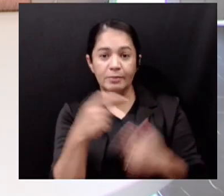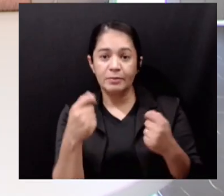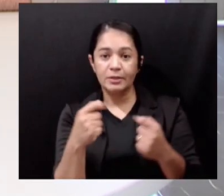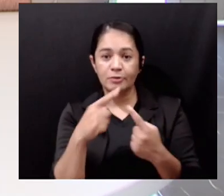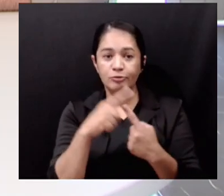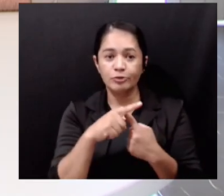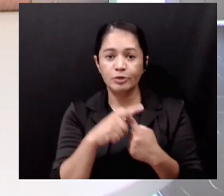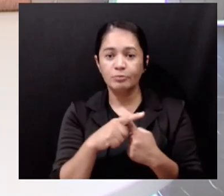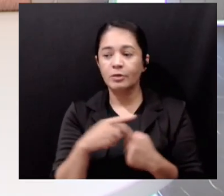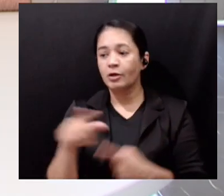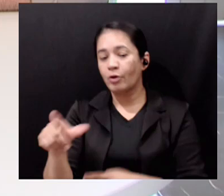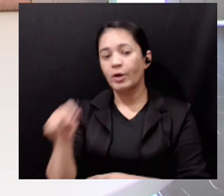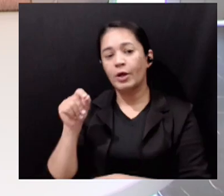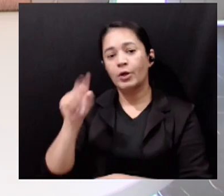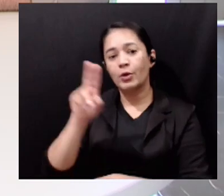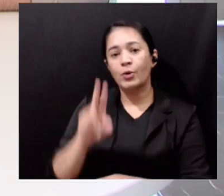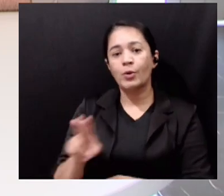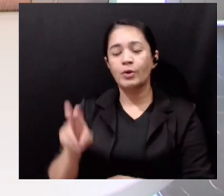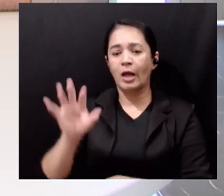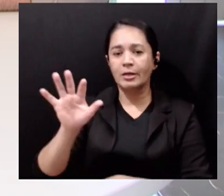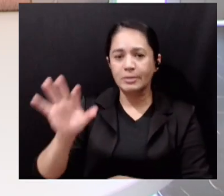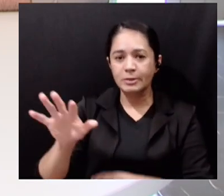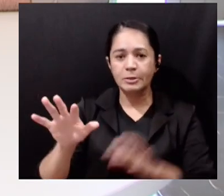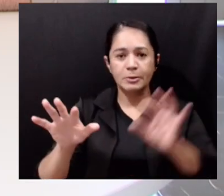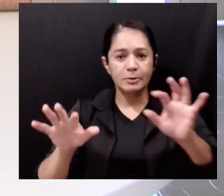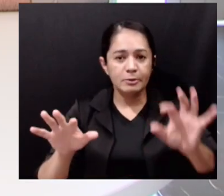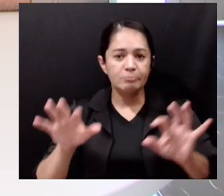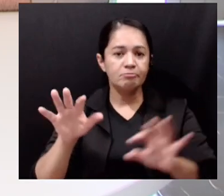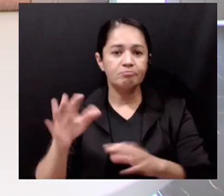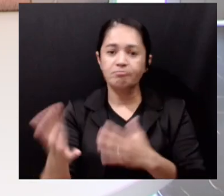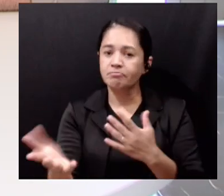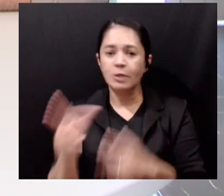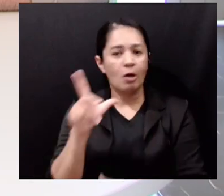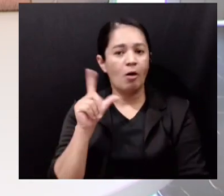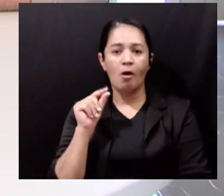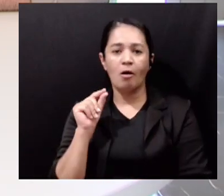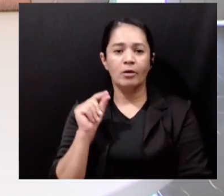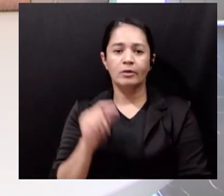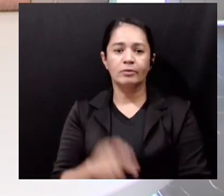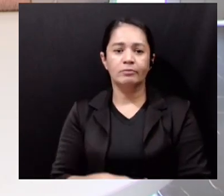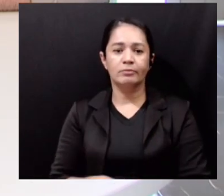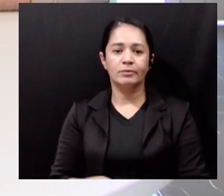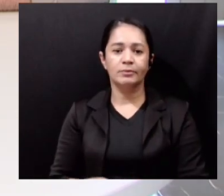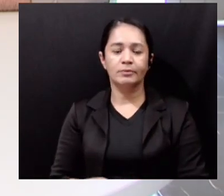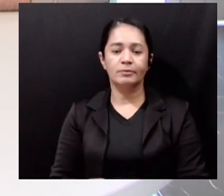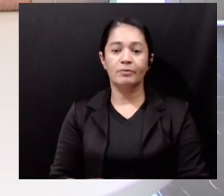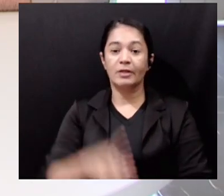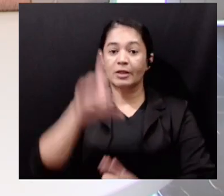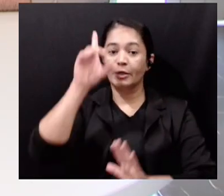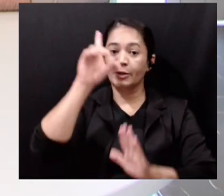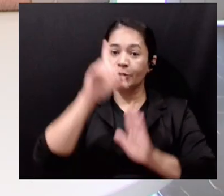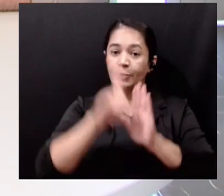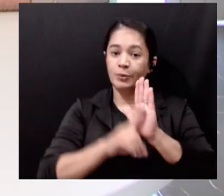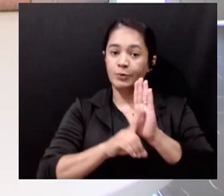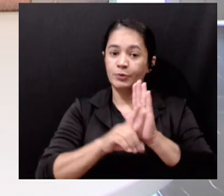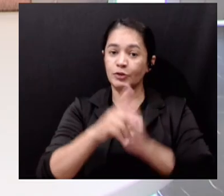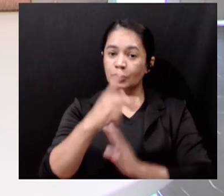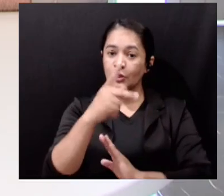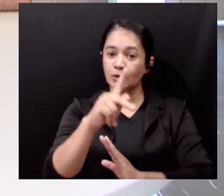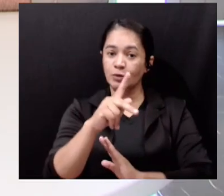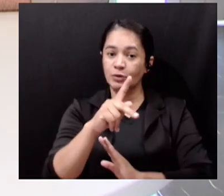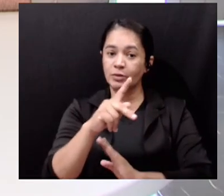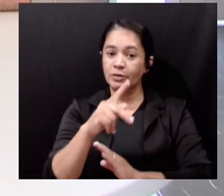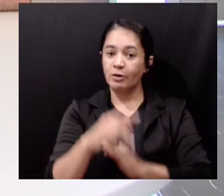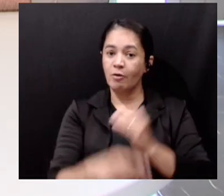de utilizar essa modalidade sem tarifa. Lembrando que isso é um direito, né, o banco não pode negar esse direito à